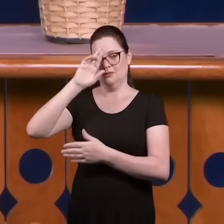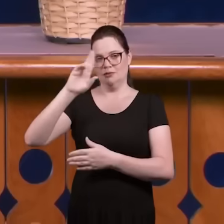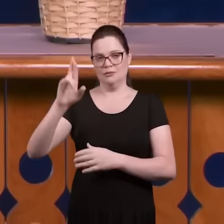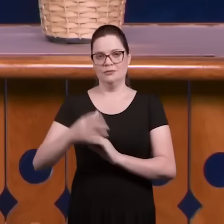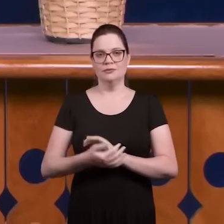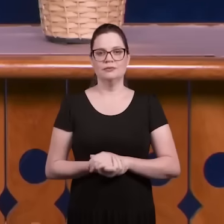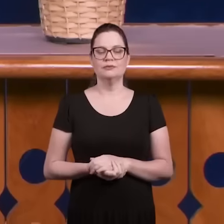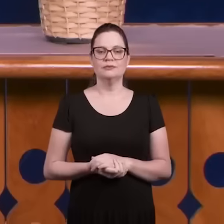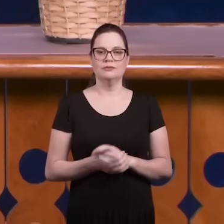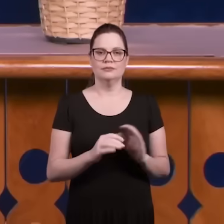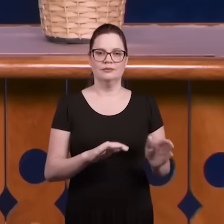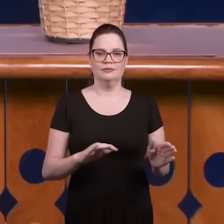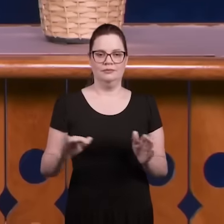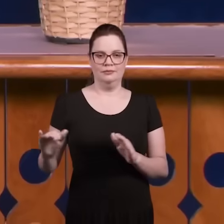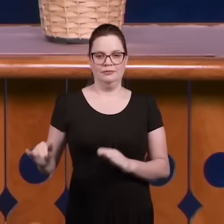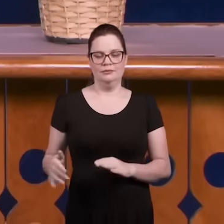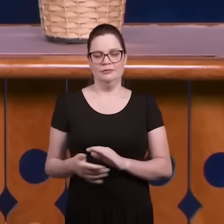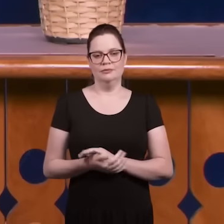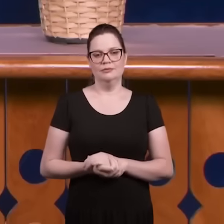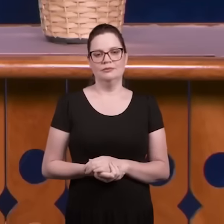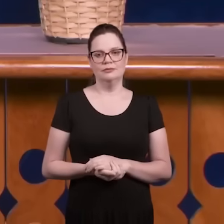do Senhor.